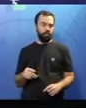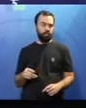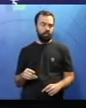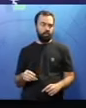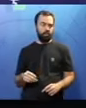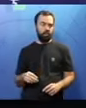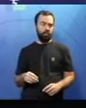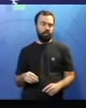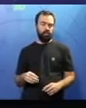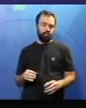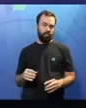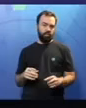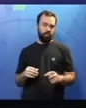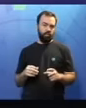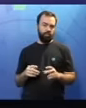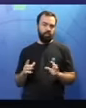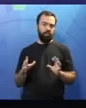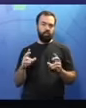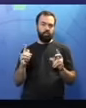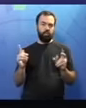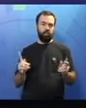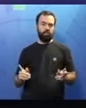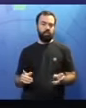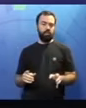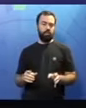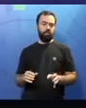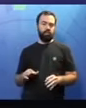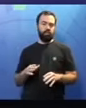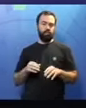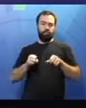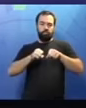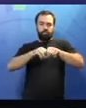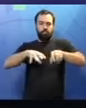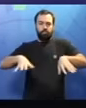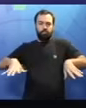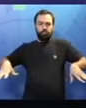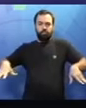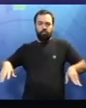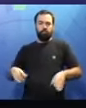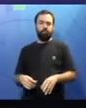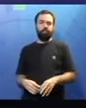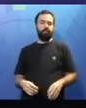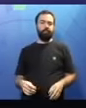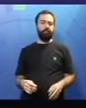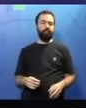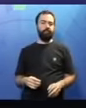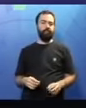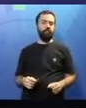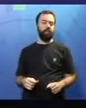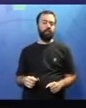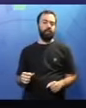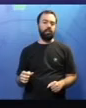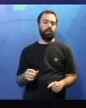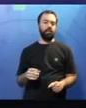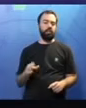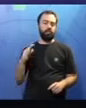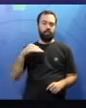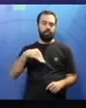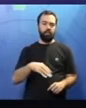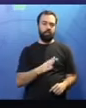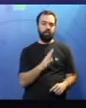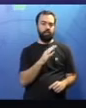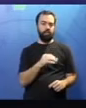sua modalidade e sua maneira de propagação. O que uma onda propaga? As